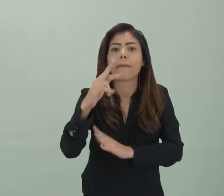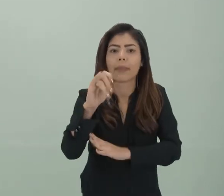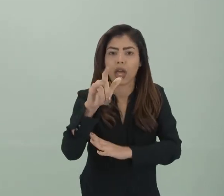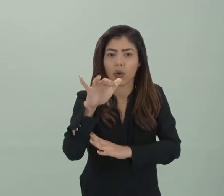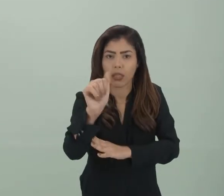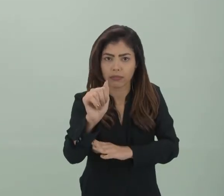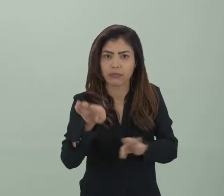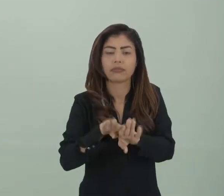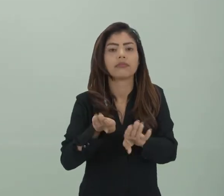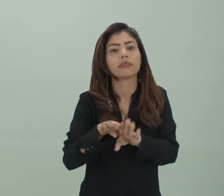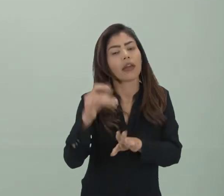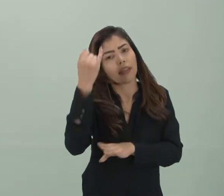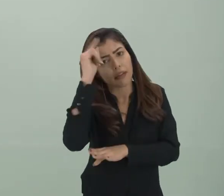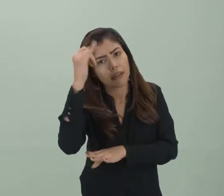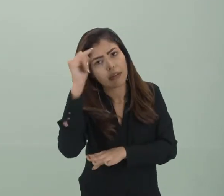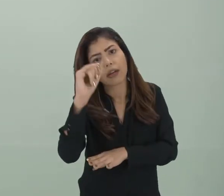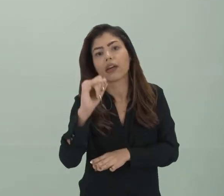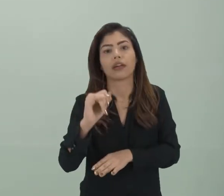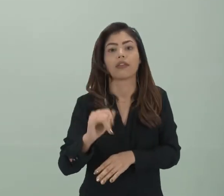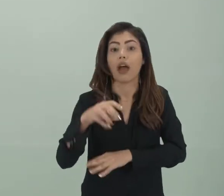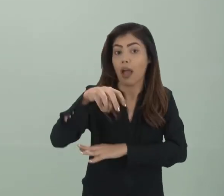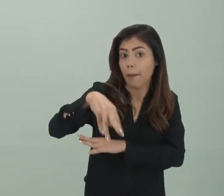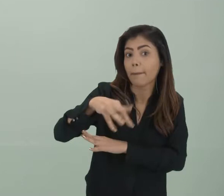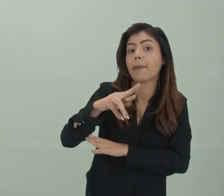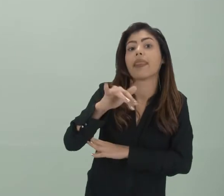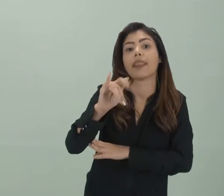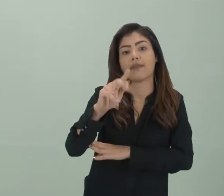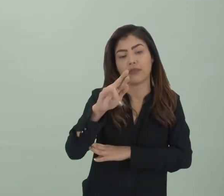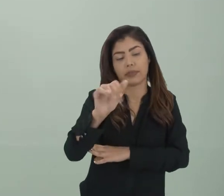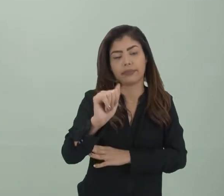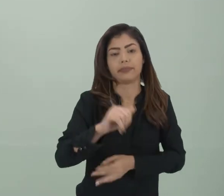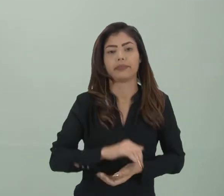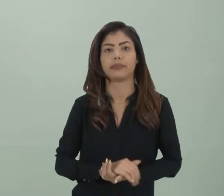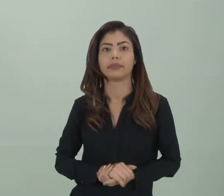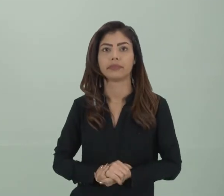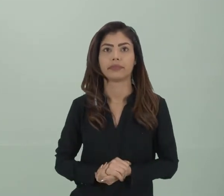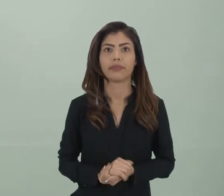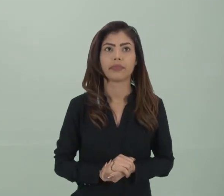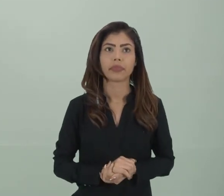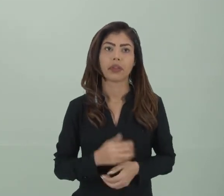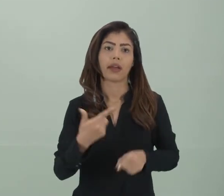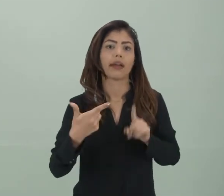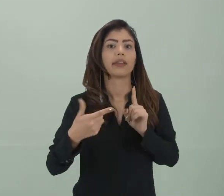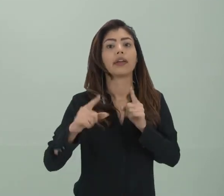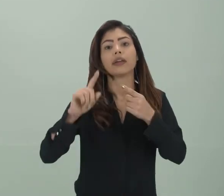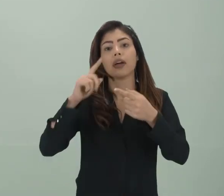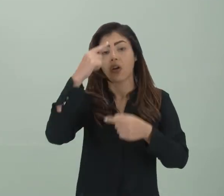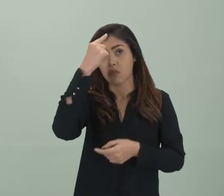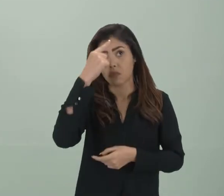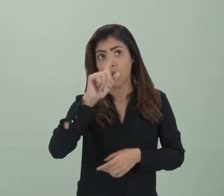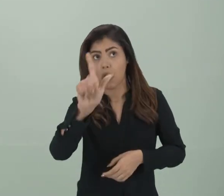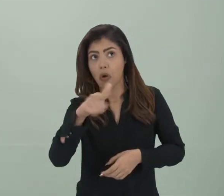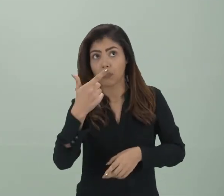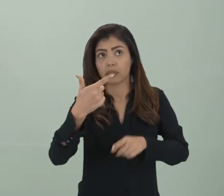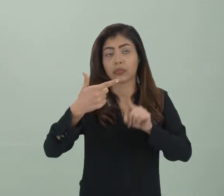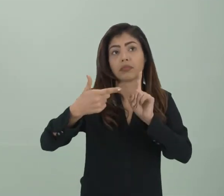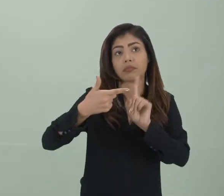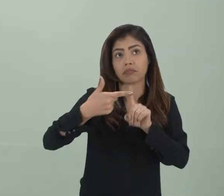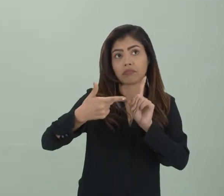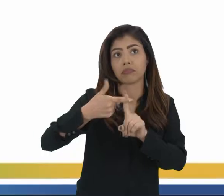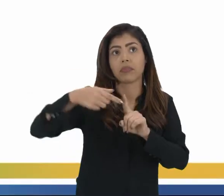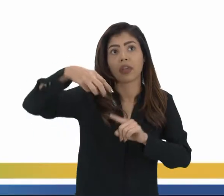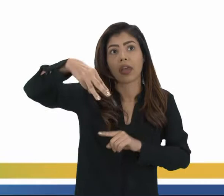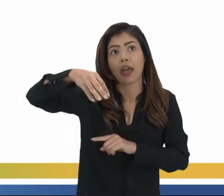Então, nessa ideia, nós temos uma metáfora. Uma segunda figura de linguagem que vamos falar é